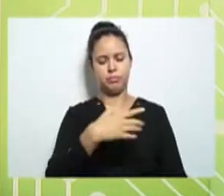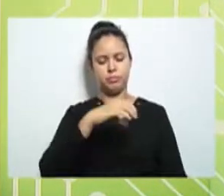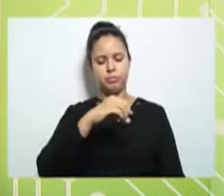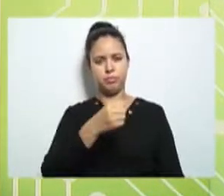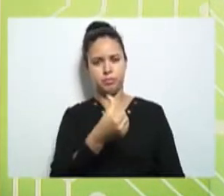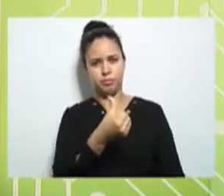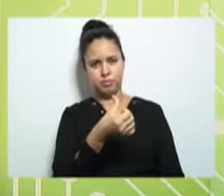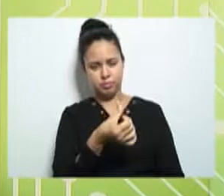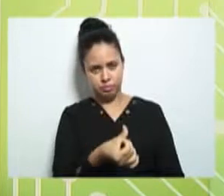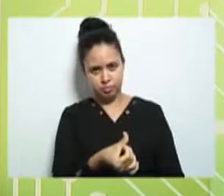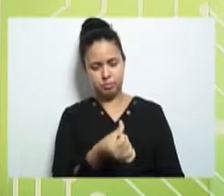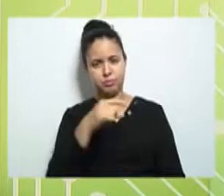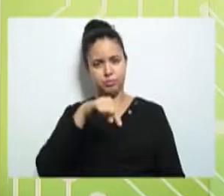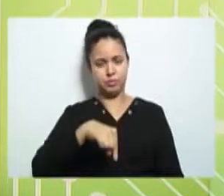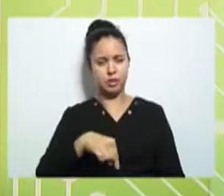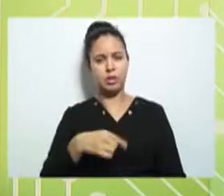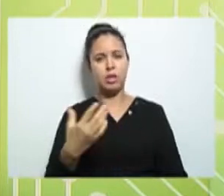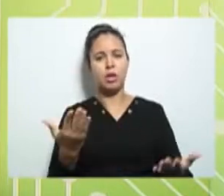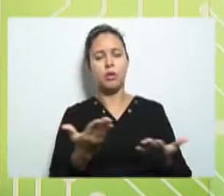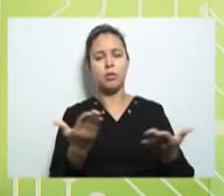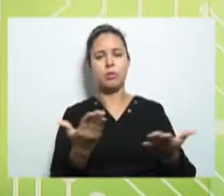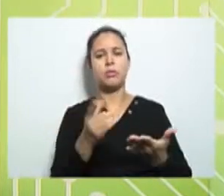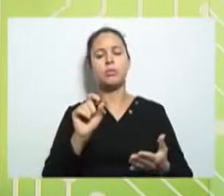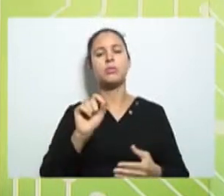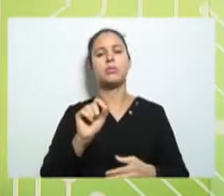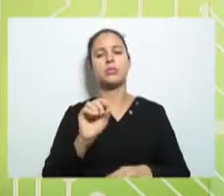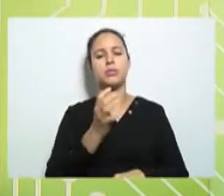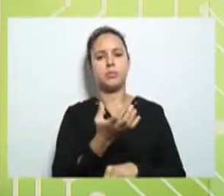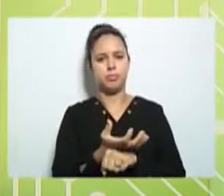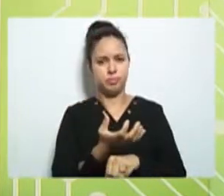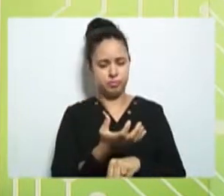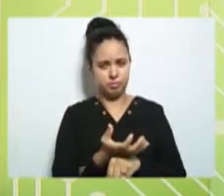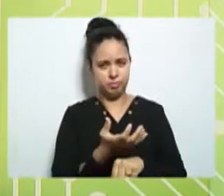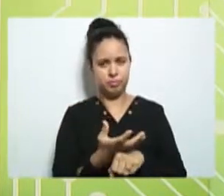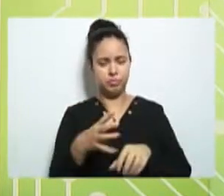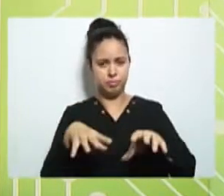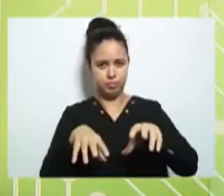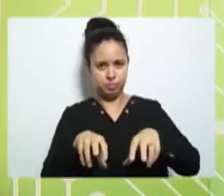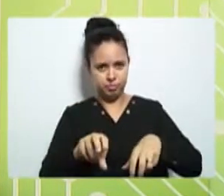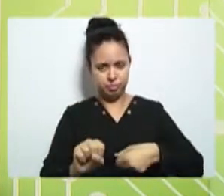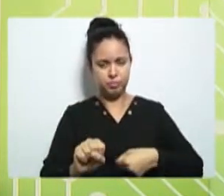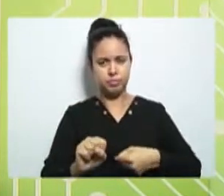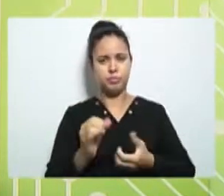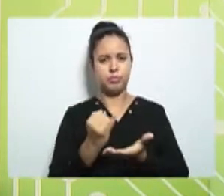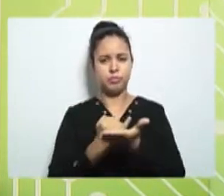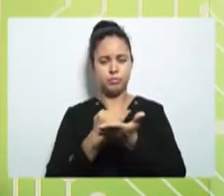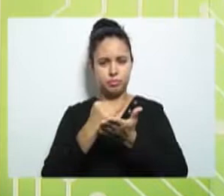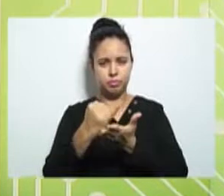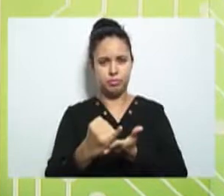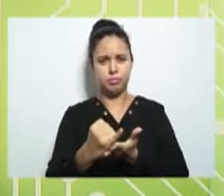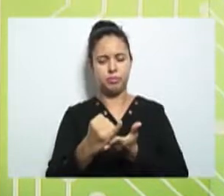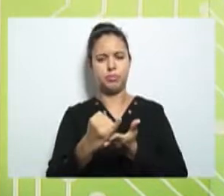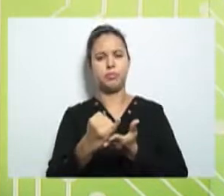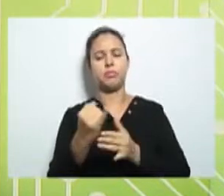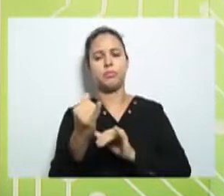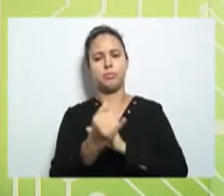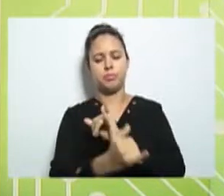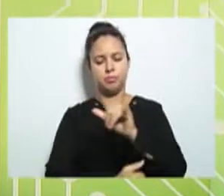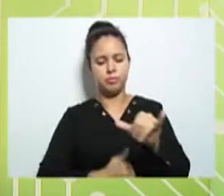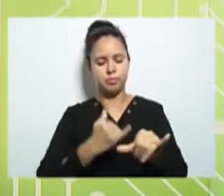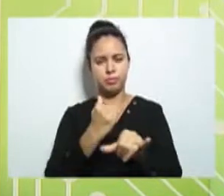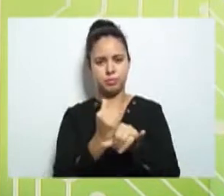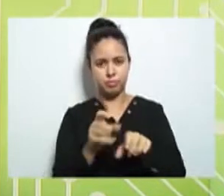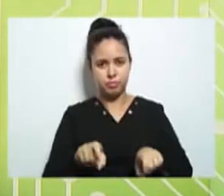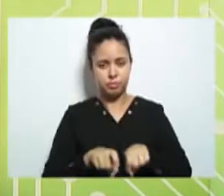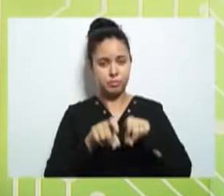Velho, Zona Norte. Vou ministrar aqui como professor formador essa disciplina de Introdução à Informática, tá bom, gente? Só que